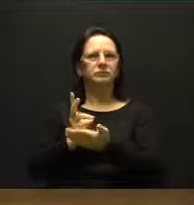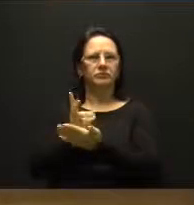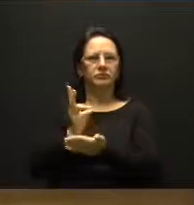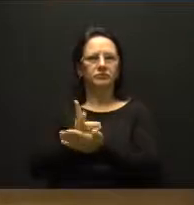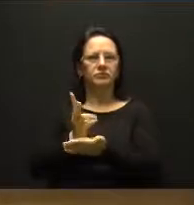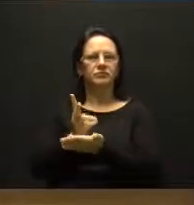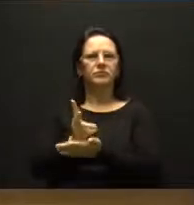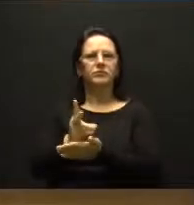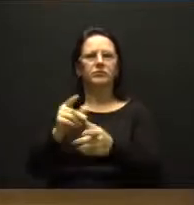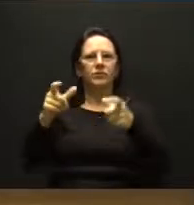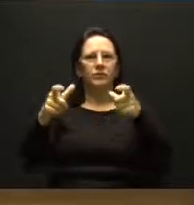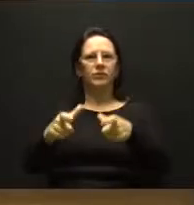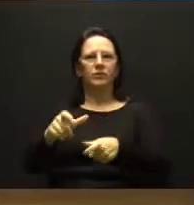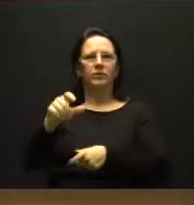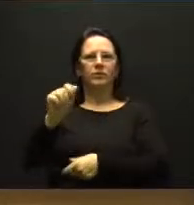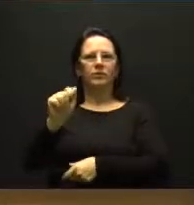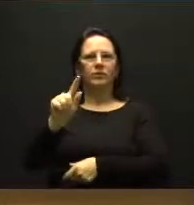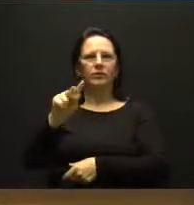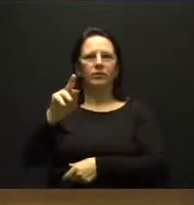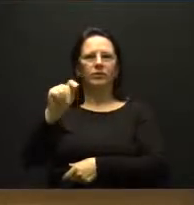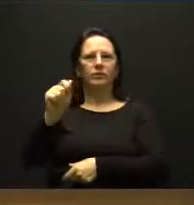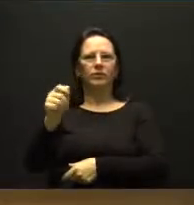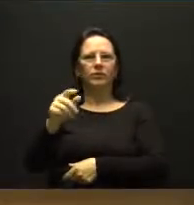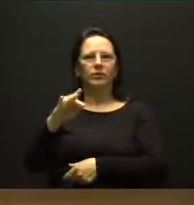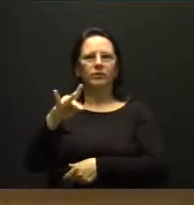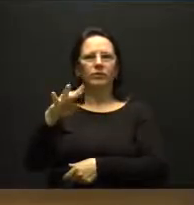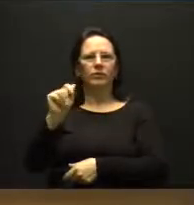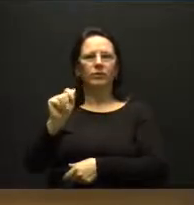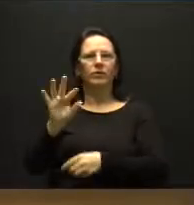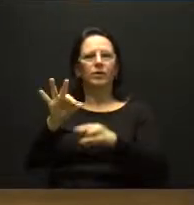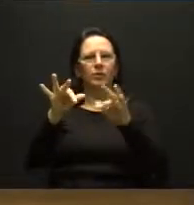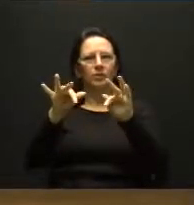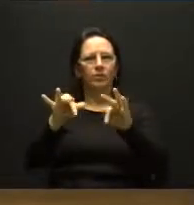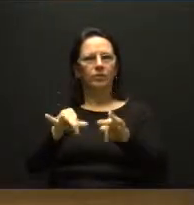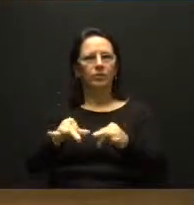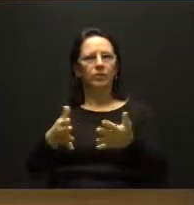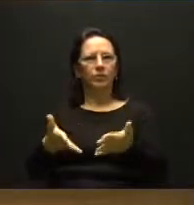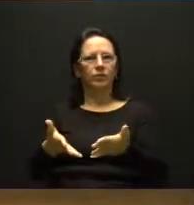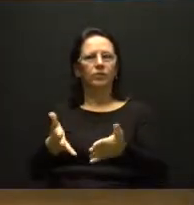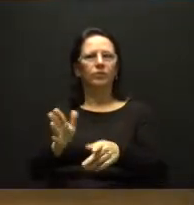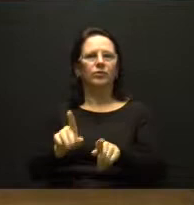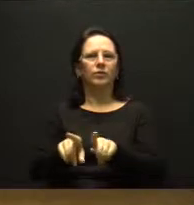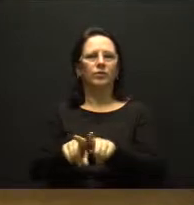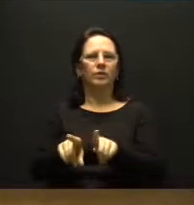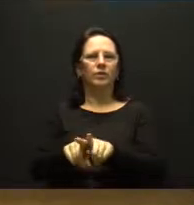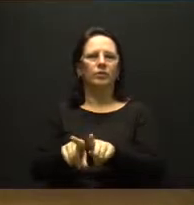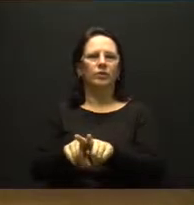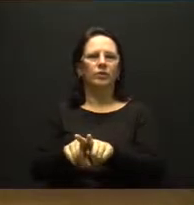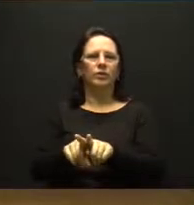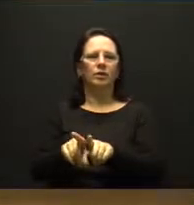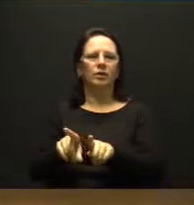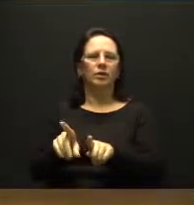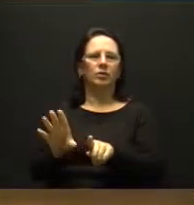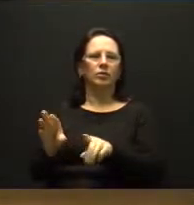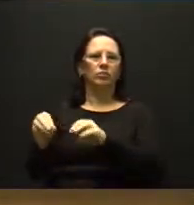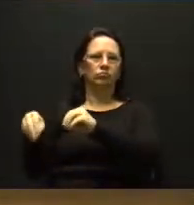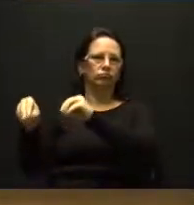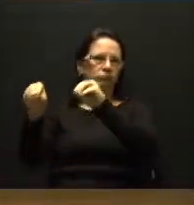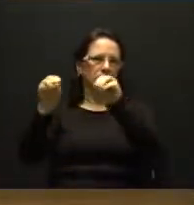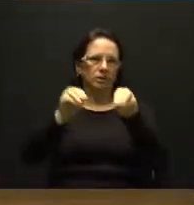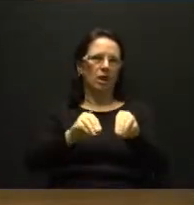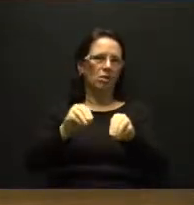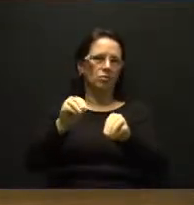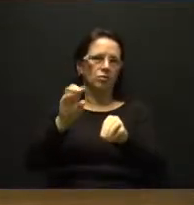no bairro da água fria estamos aí até o término do programa o qual nós falamos que sairemos apenas quando os